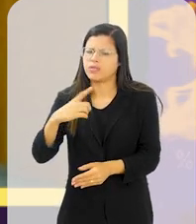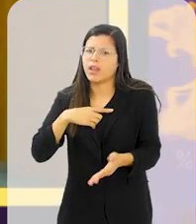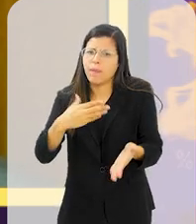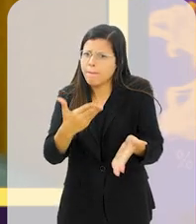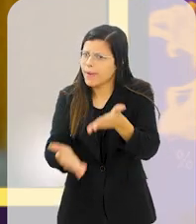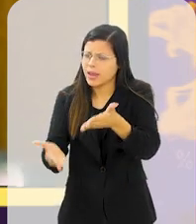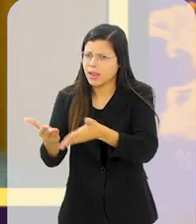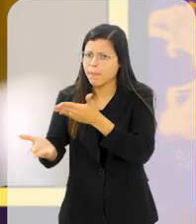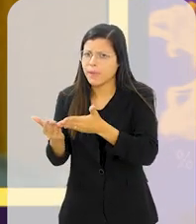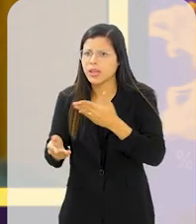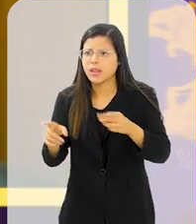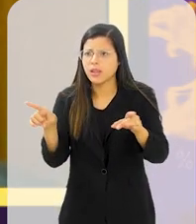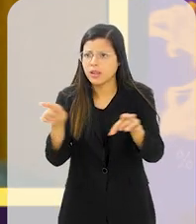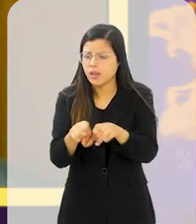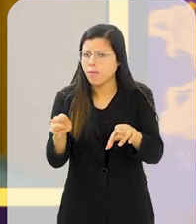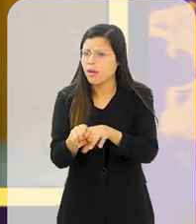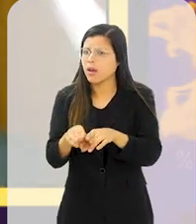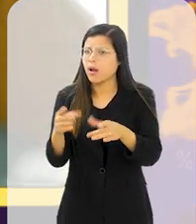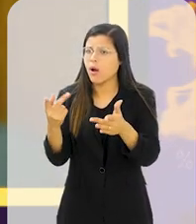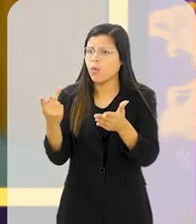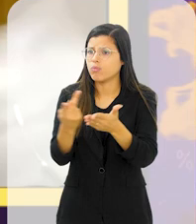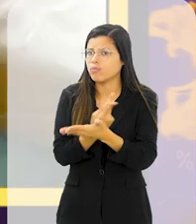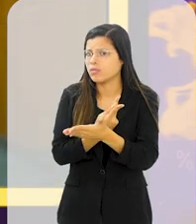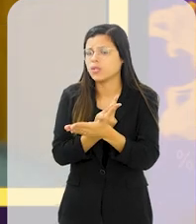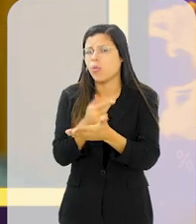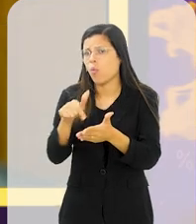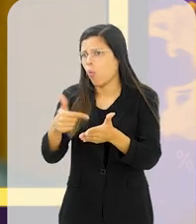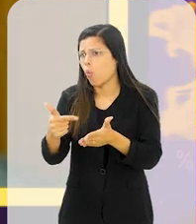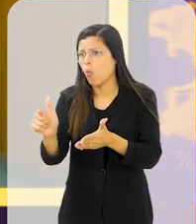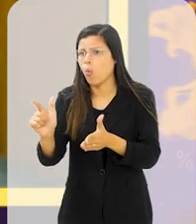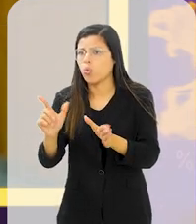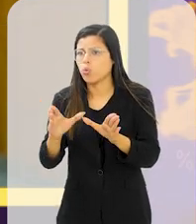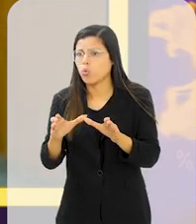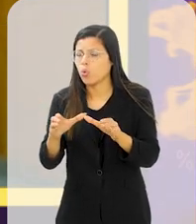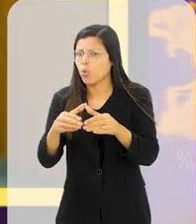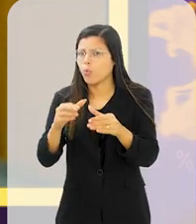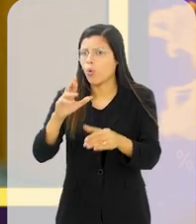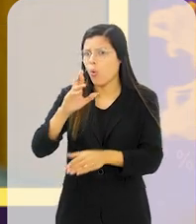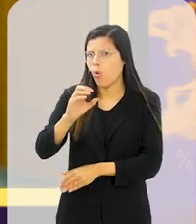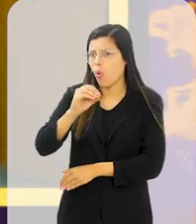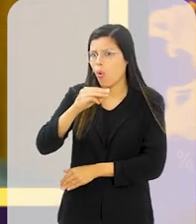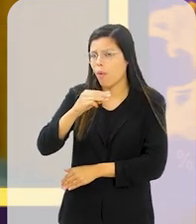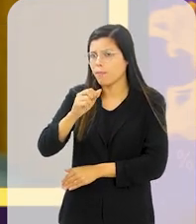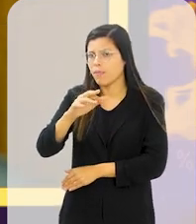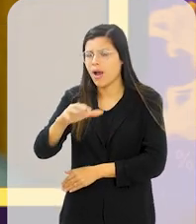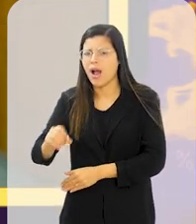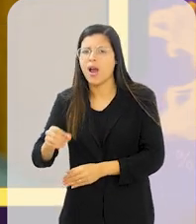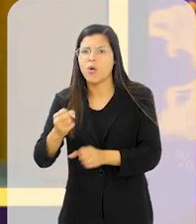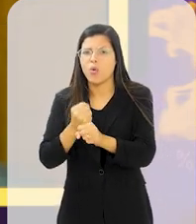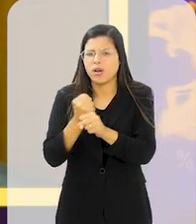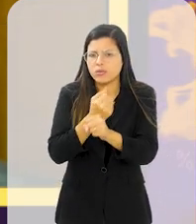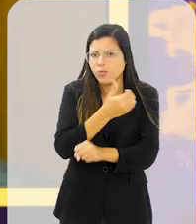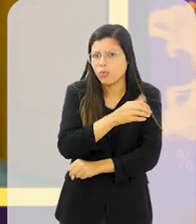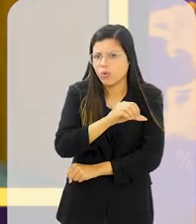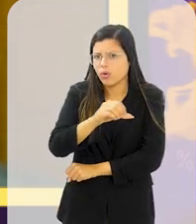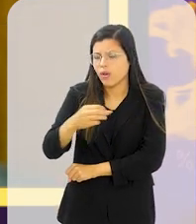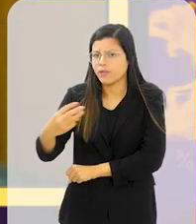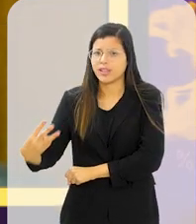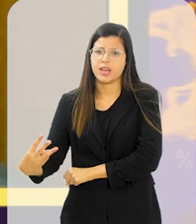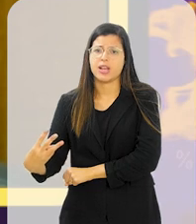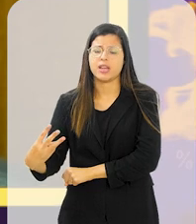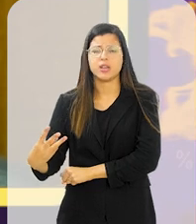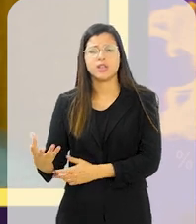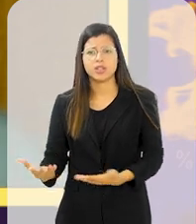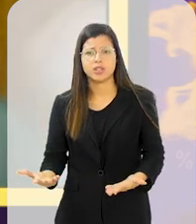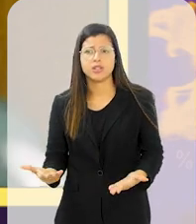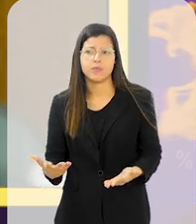percalços. O mesmo aconteceu com o Parreira, que quase sequer chega à Copa do Mundo. Precisou recorrer ao Romário, em 93, para ganhar do Uruguai e se classificar para a